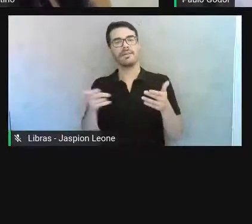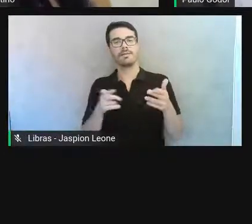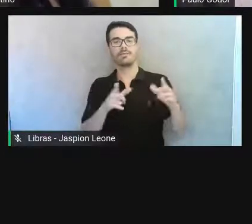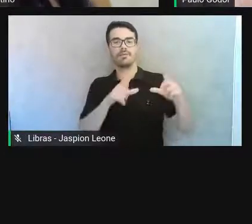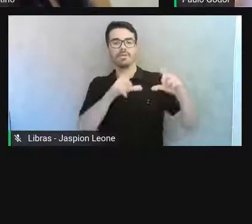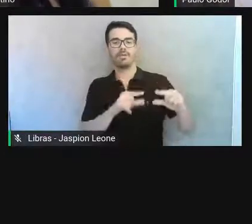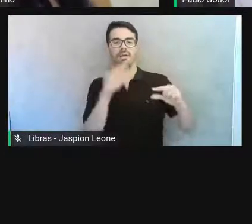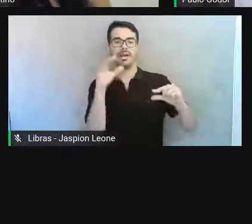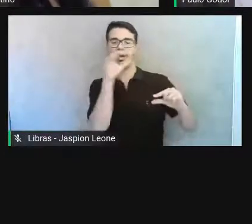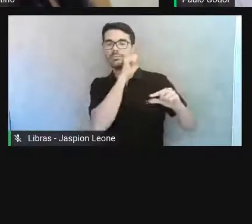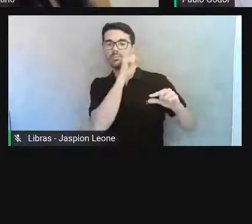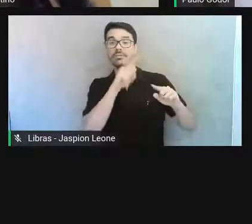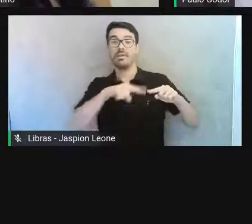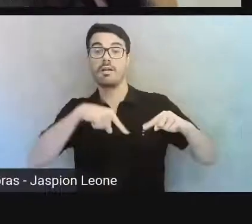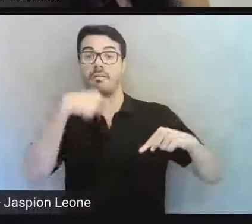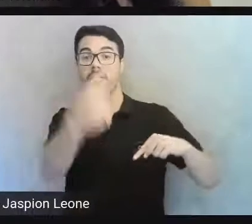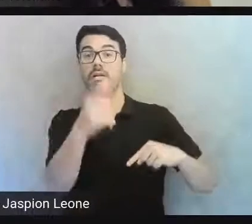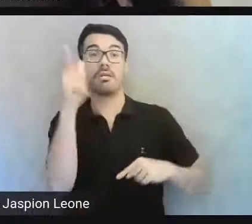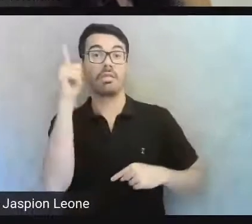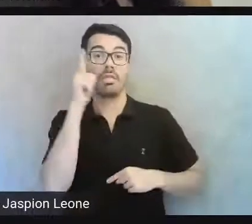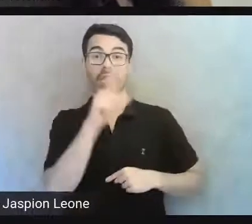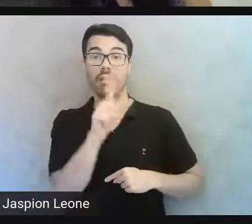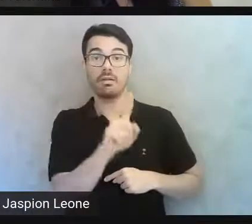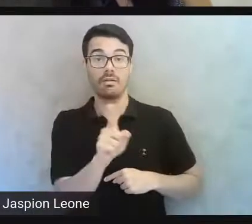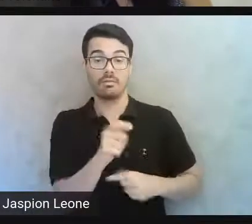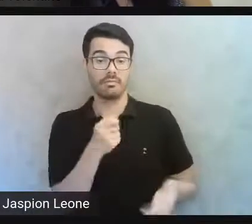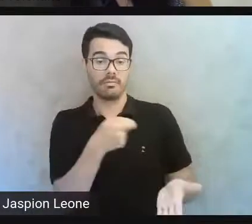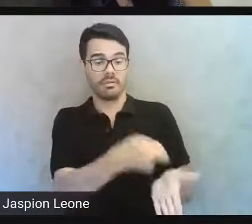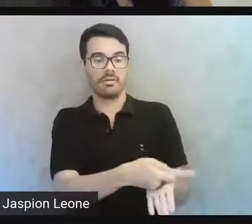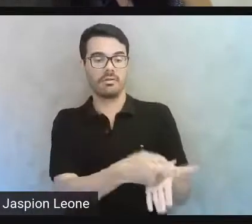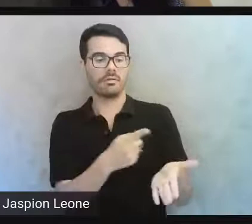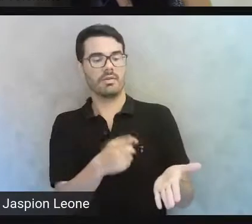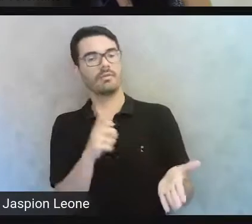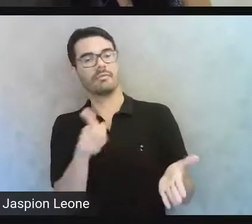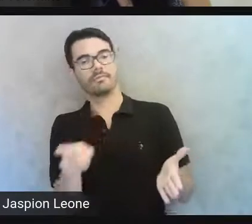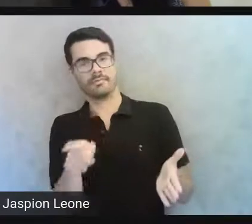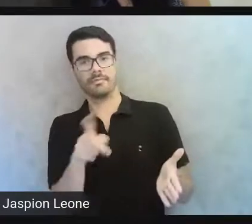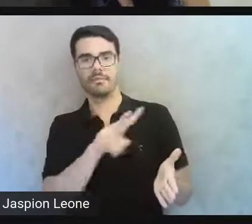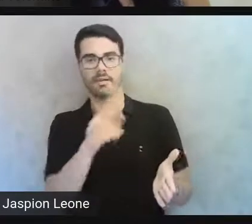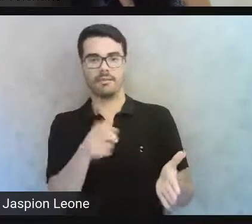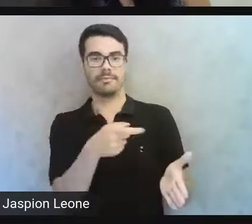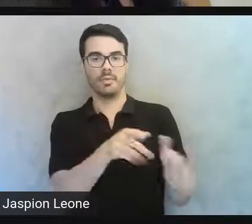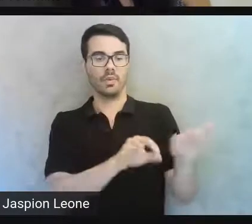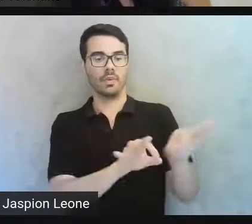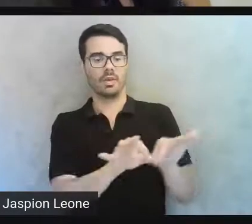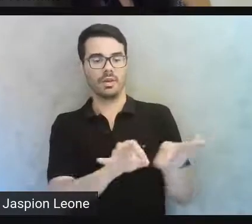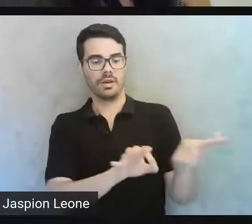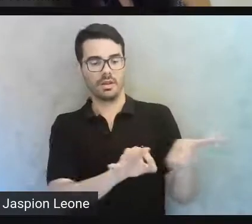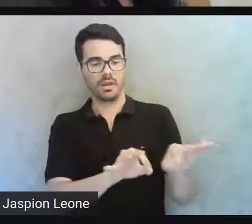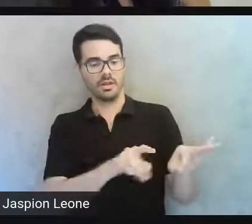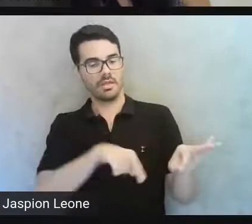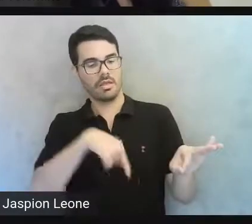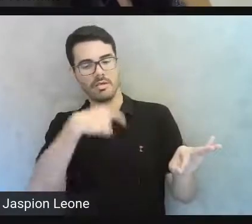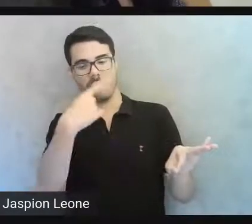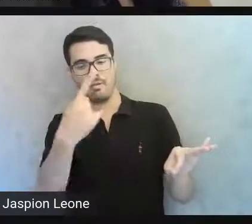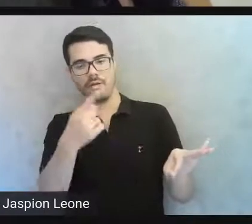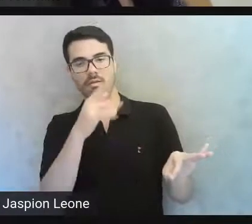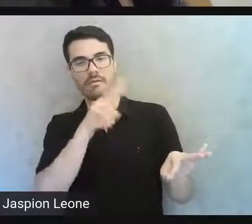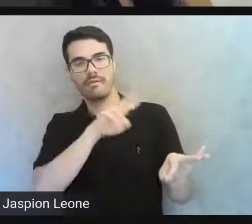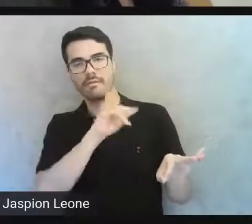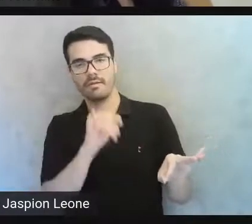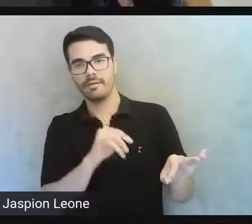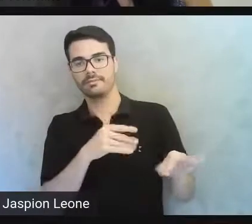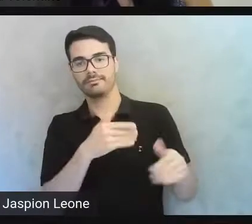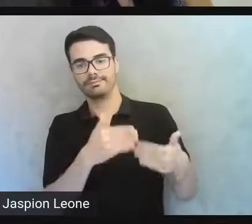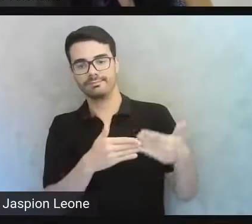Porque cada vez que você vai, procura o credor e faz uma nova negociação, a situação se torna pior para você, né? Você vai cada vez